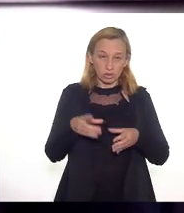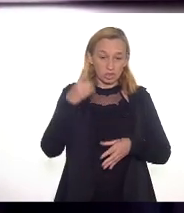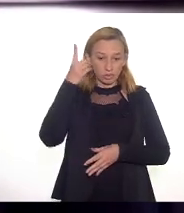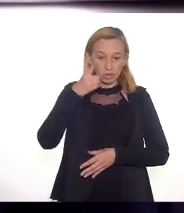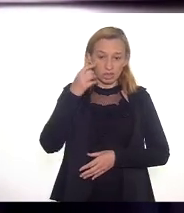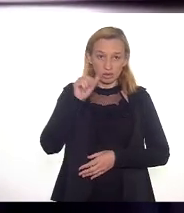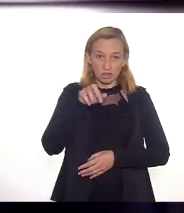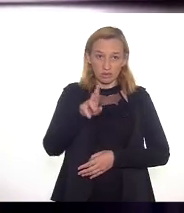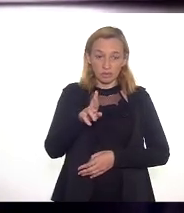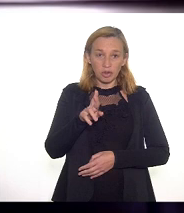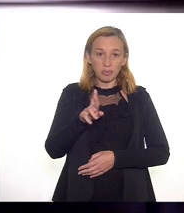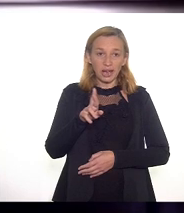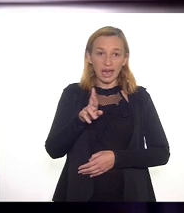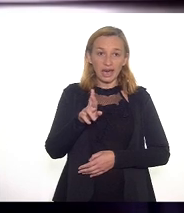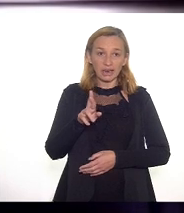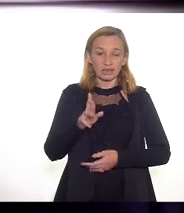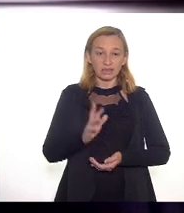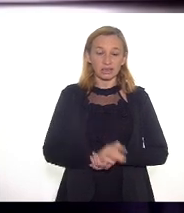Rosenberg Reis.